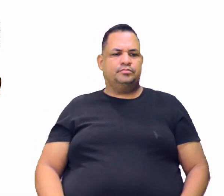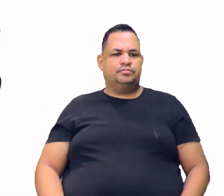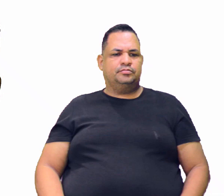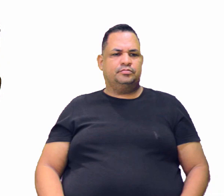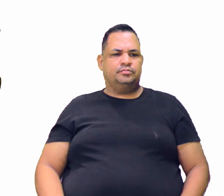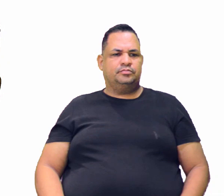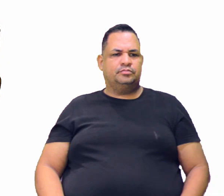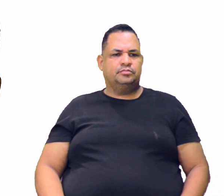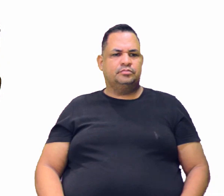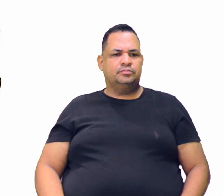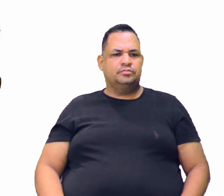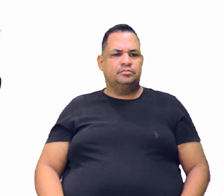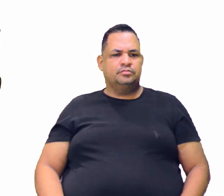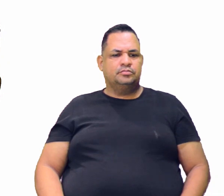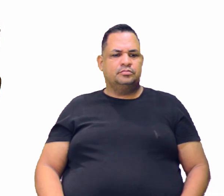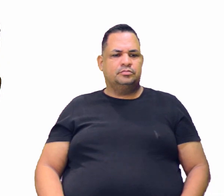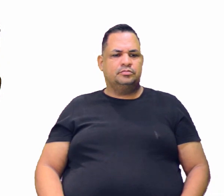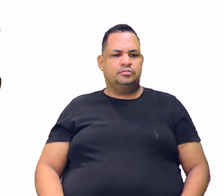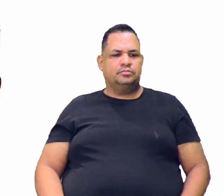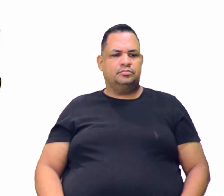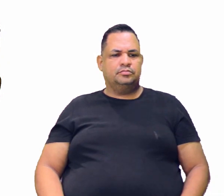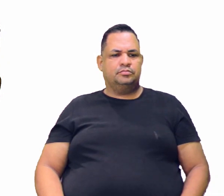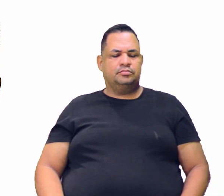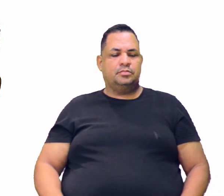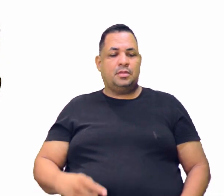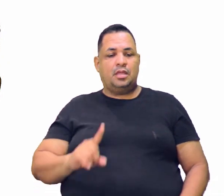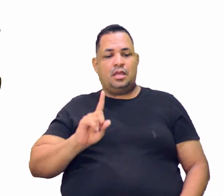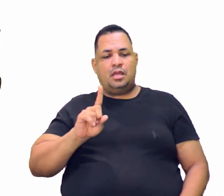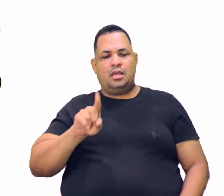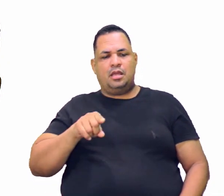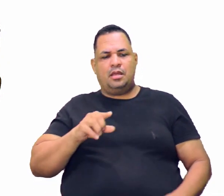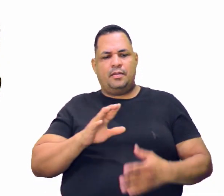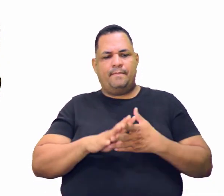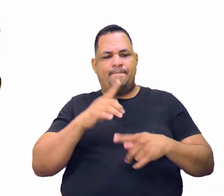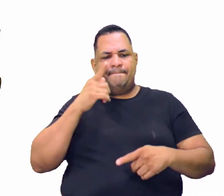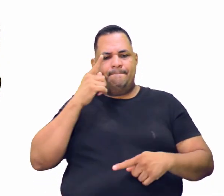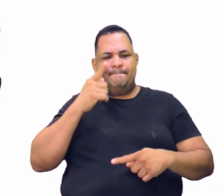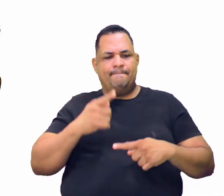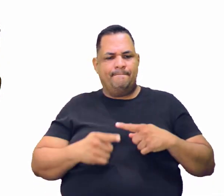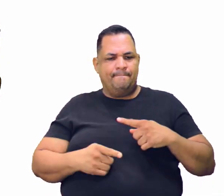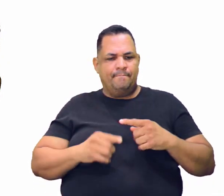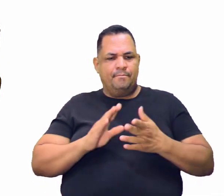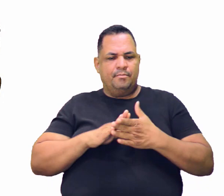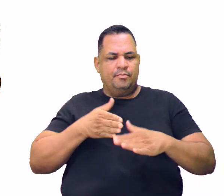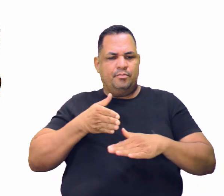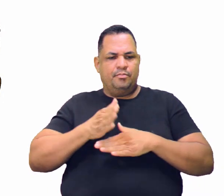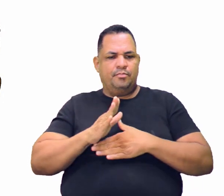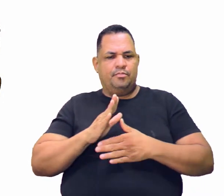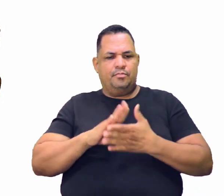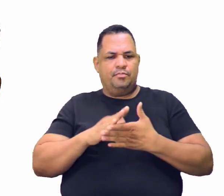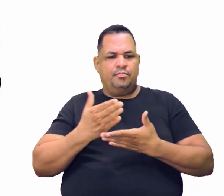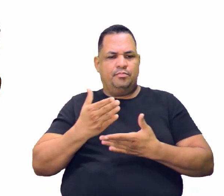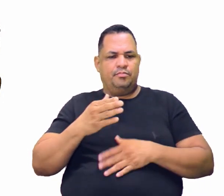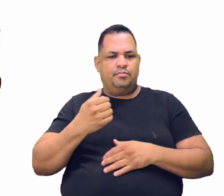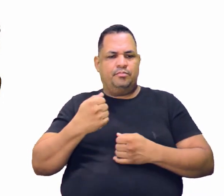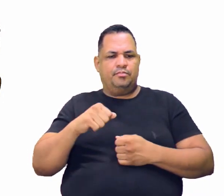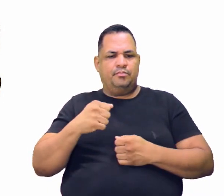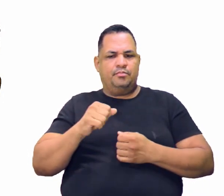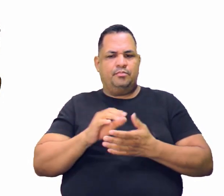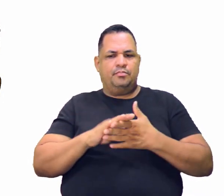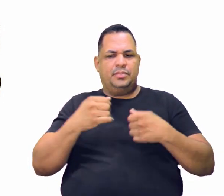é proibida. É proibida a entrada. Ó, não apareceu determinante, tinha que